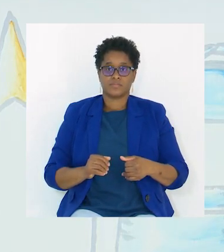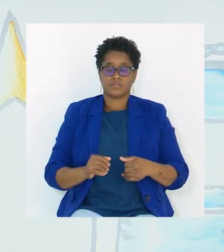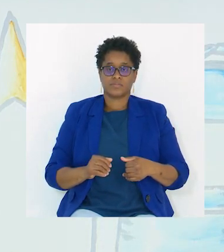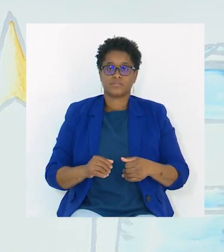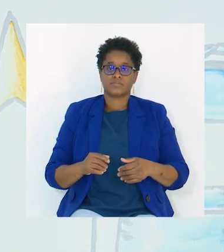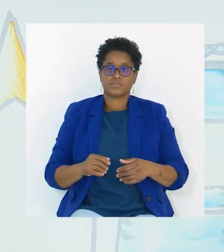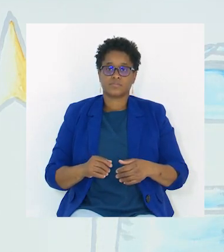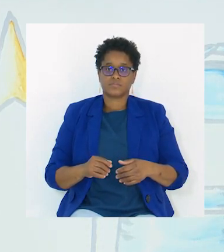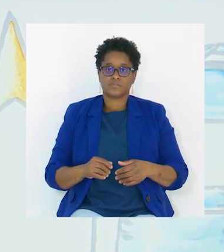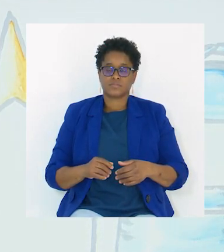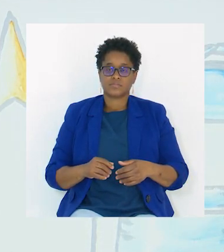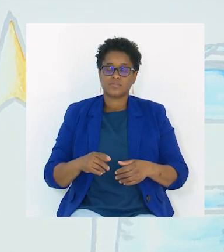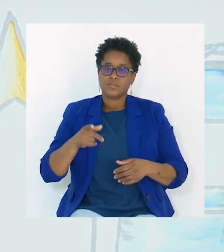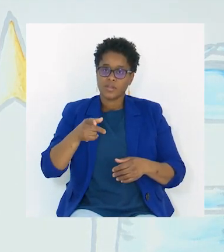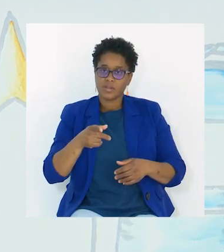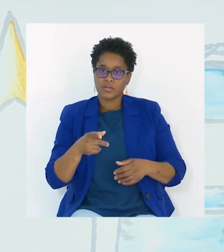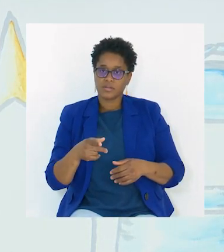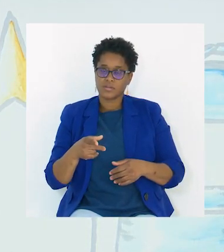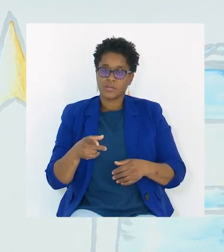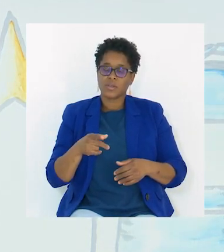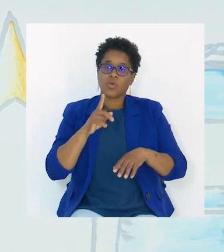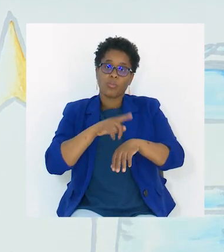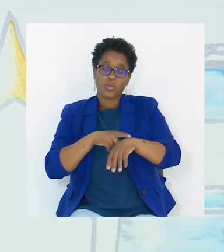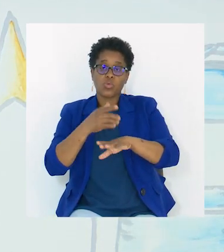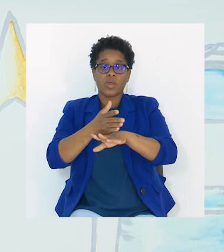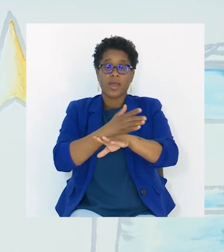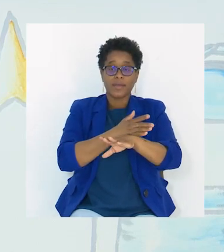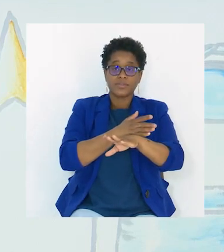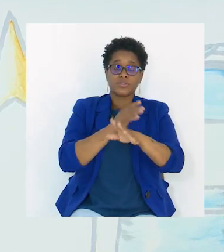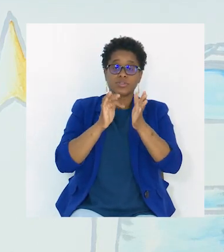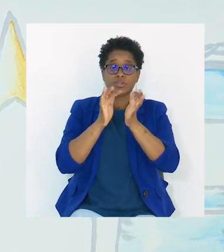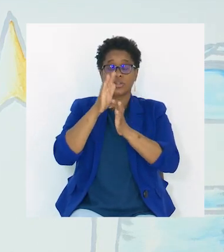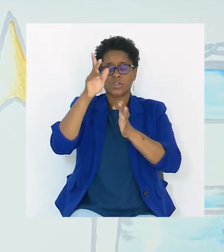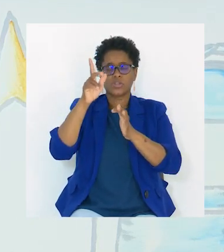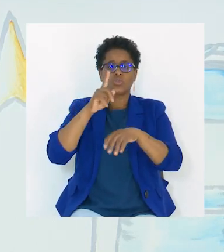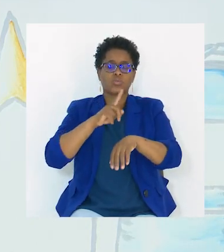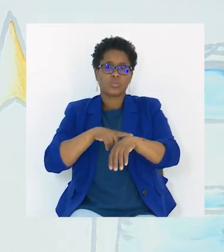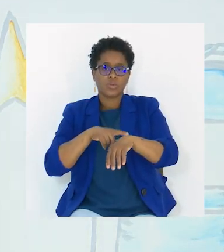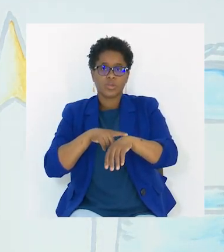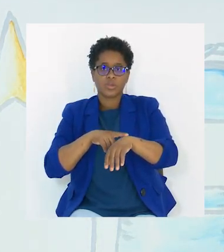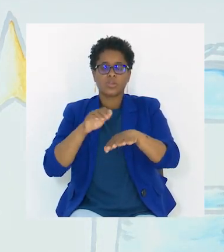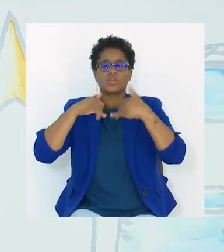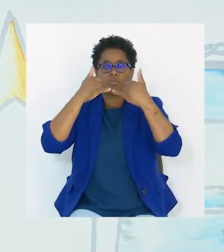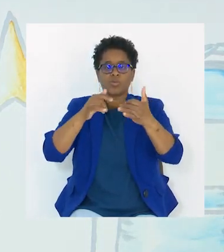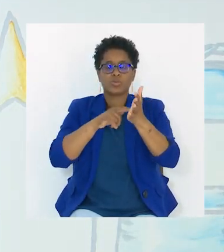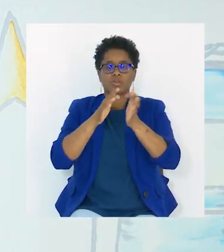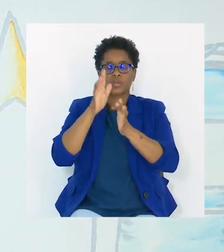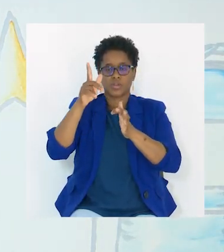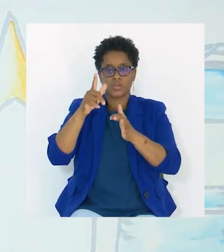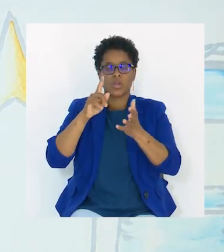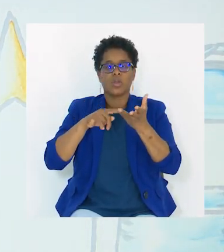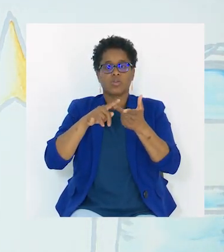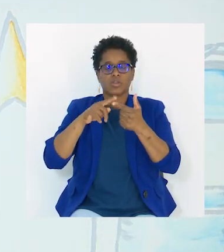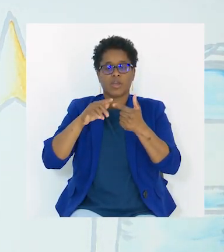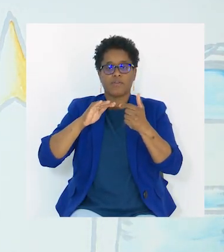que é no período antes de Cristo. E no período depois de Cristo, a contagem já será no